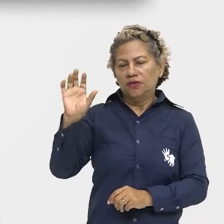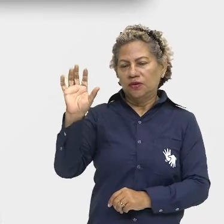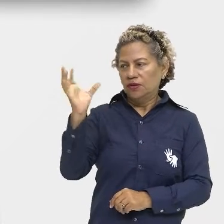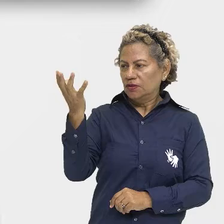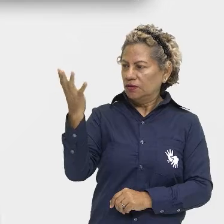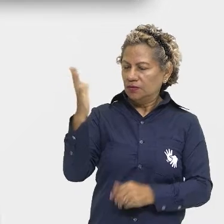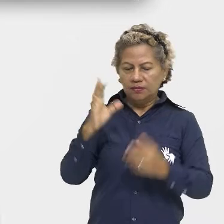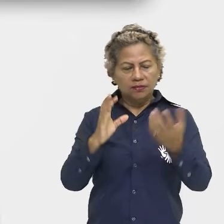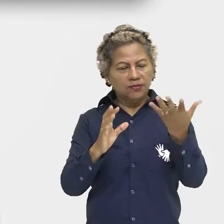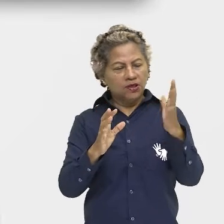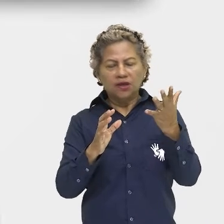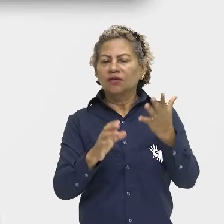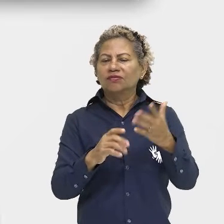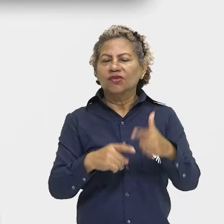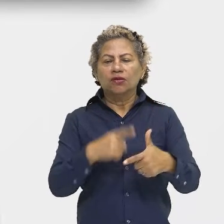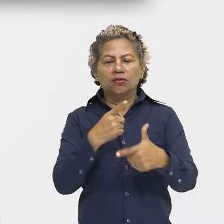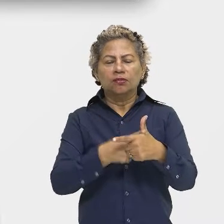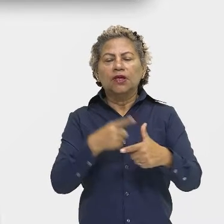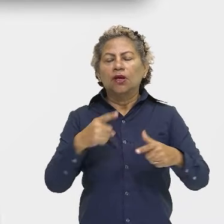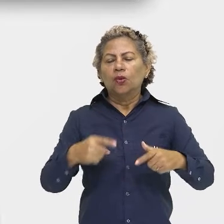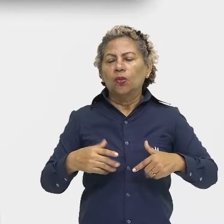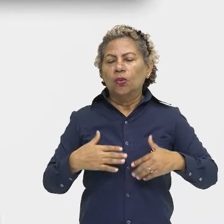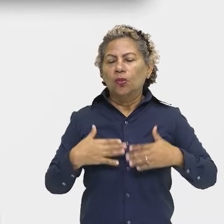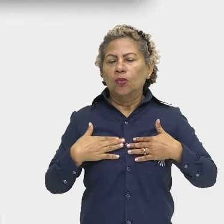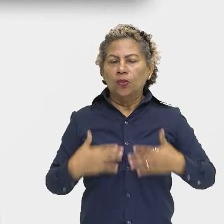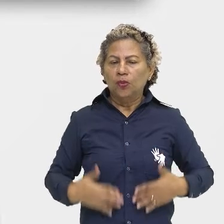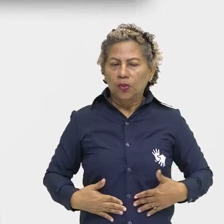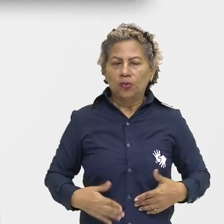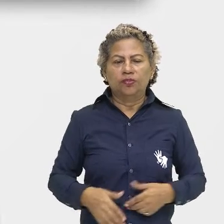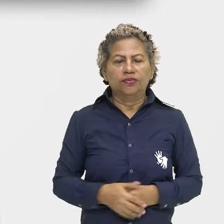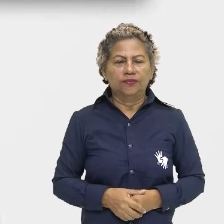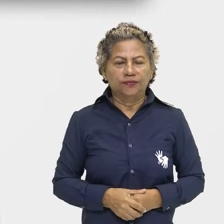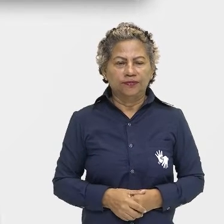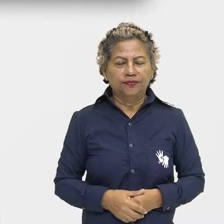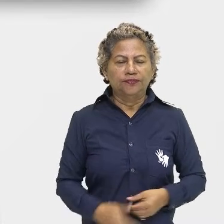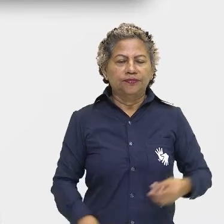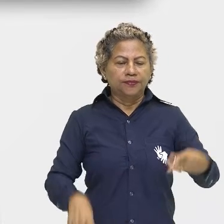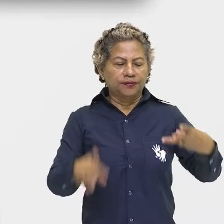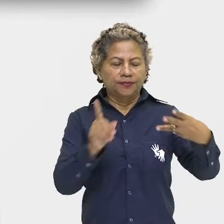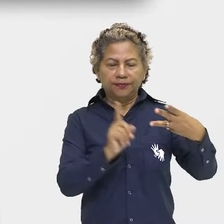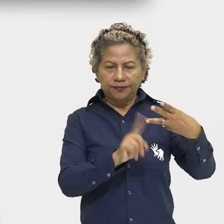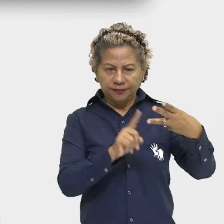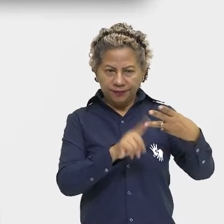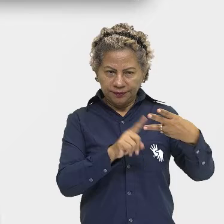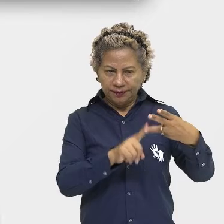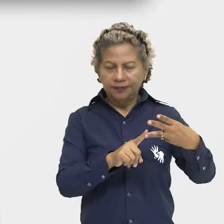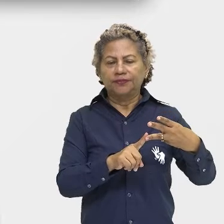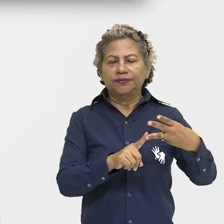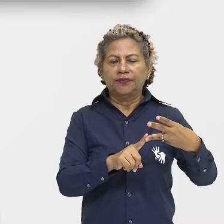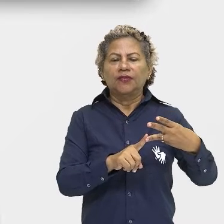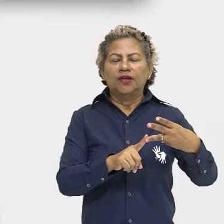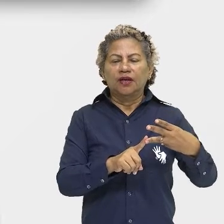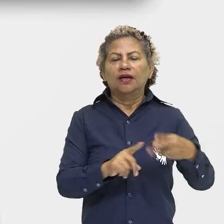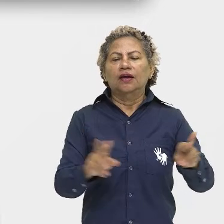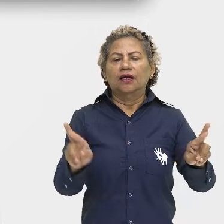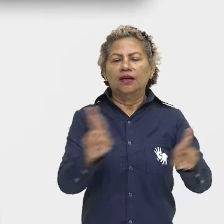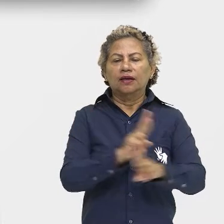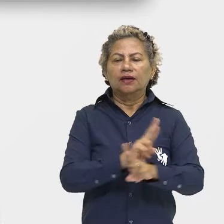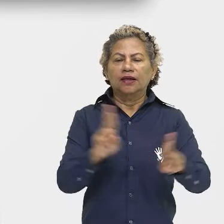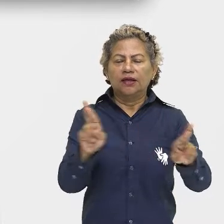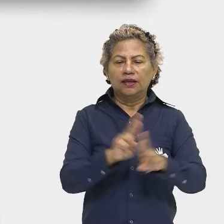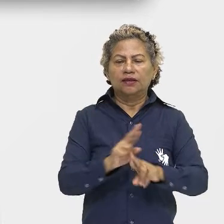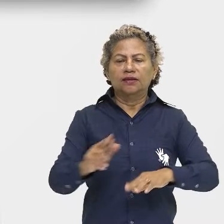mãos, com os nossos pés, com o nosso corpo. E os movimentos de estabilização estão relacionados aos